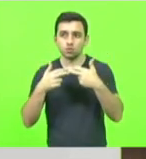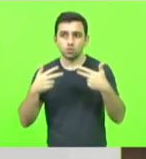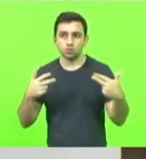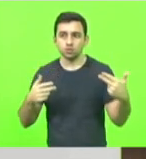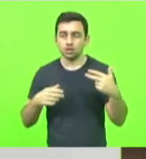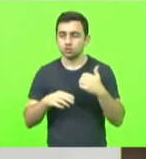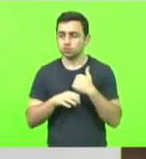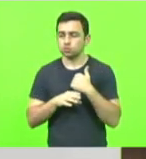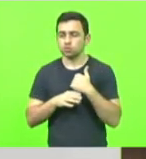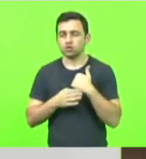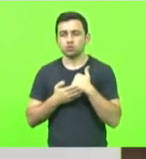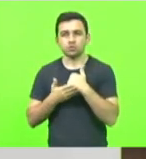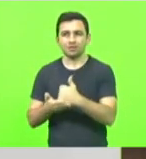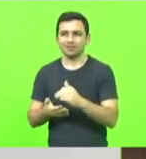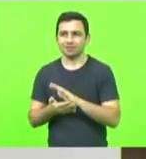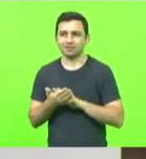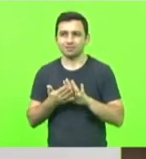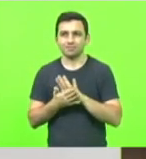guerreiros.